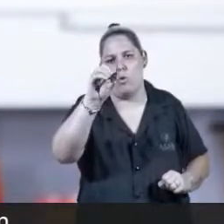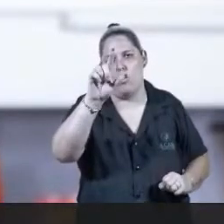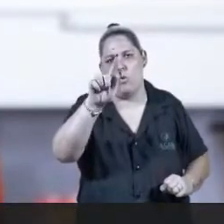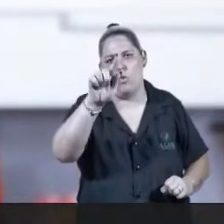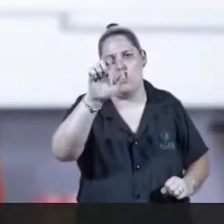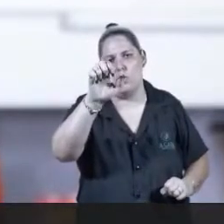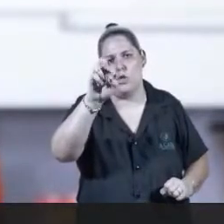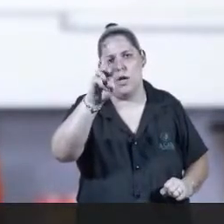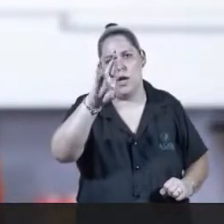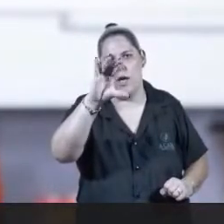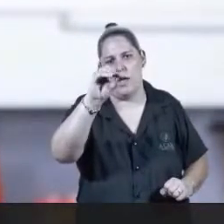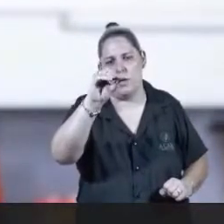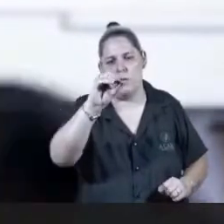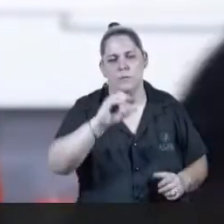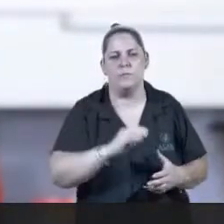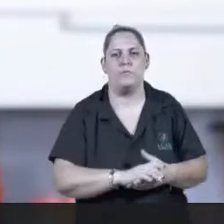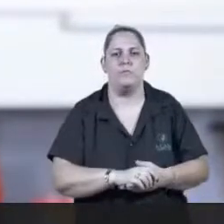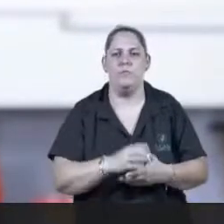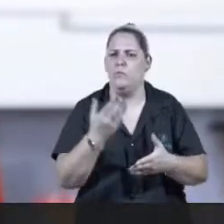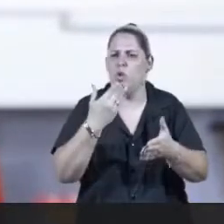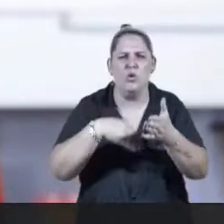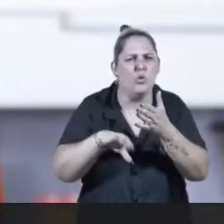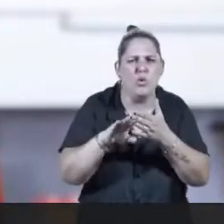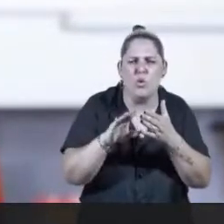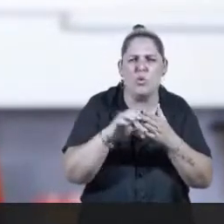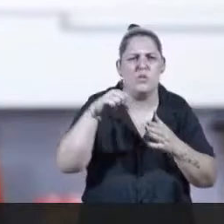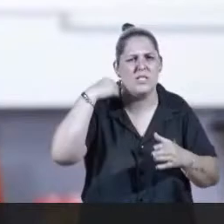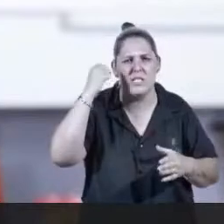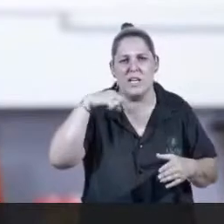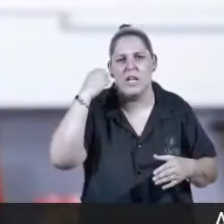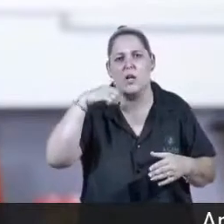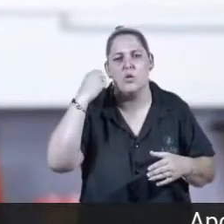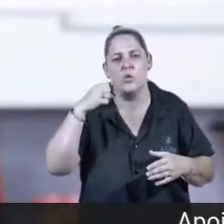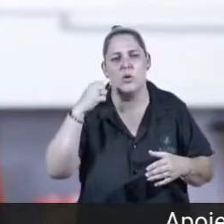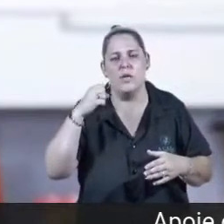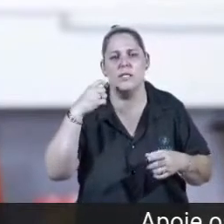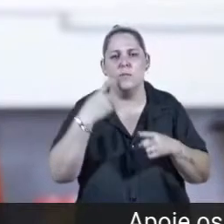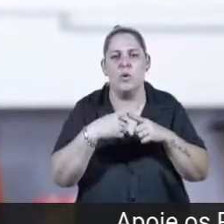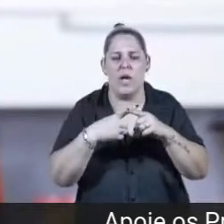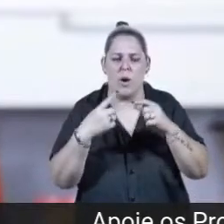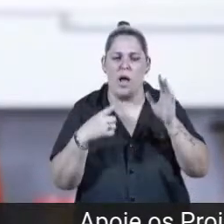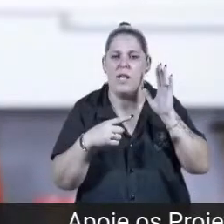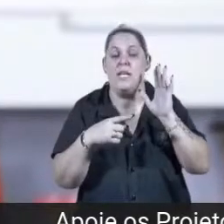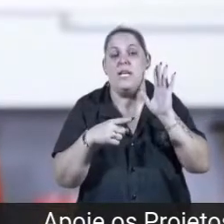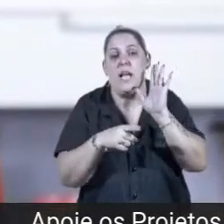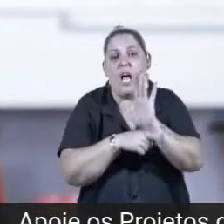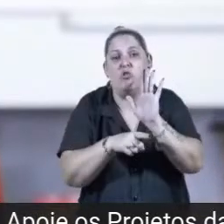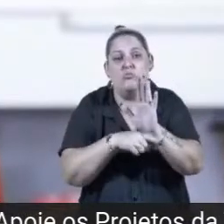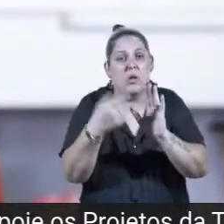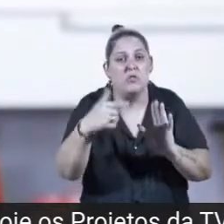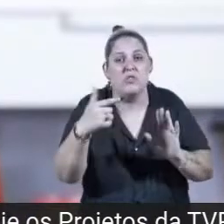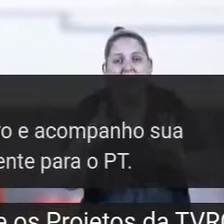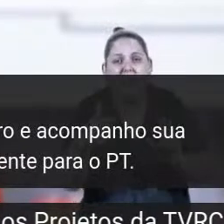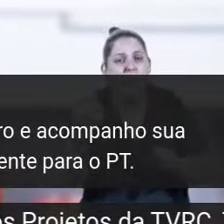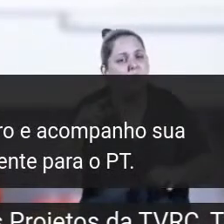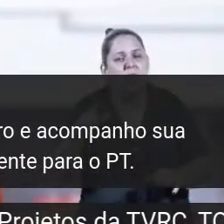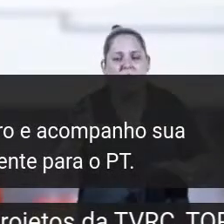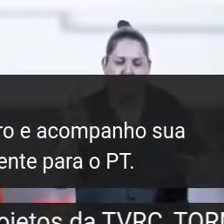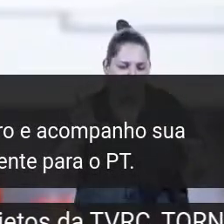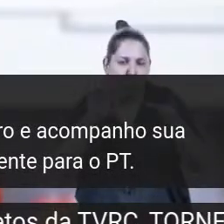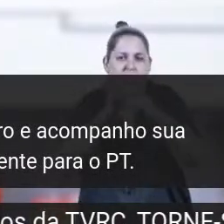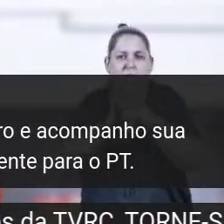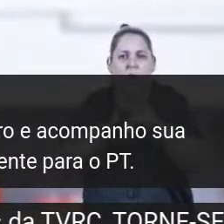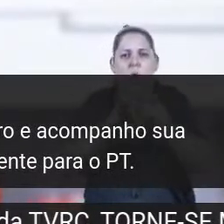do Jean-Paul, do Jacques, enfim, dos nossos senadores, a gente não teria hoje essa filiação tão importante para